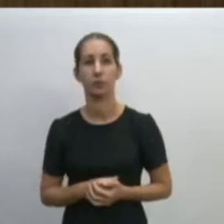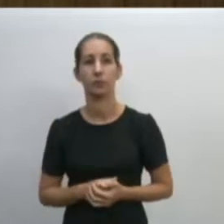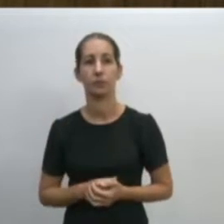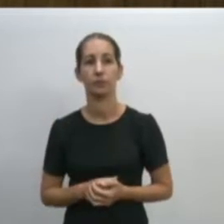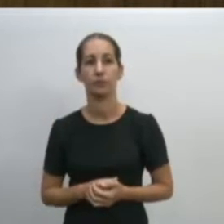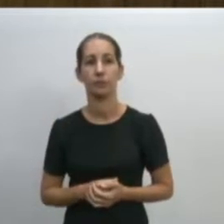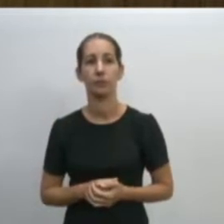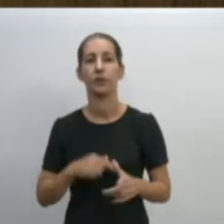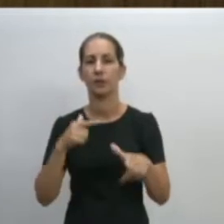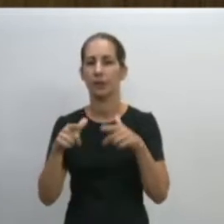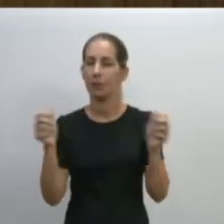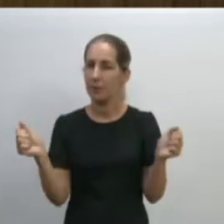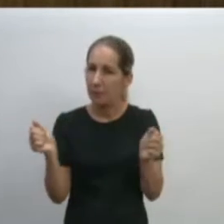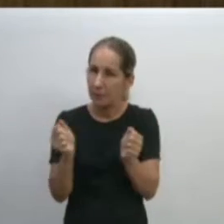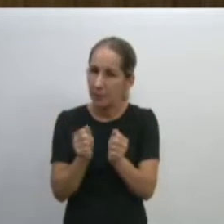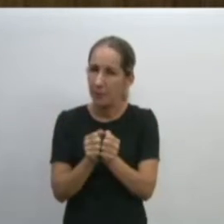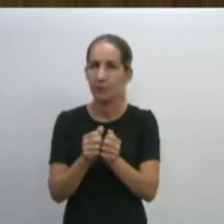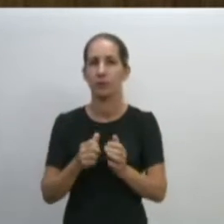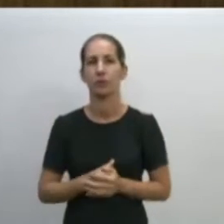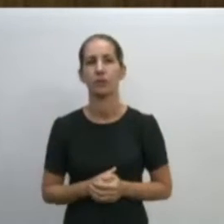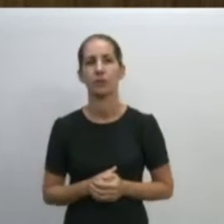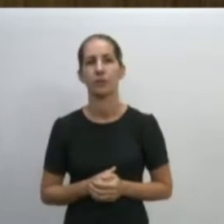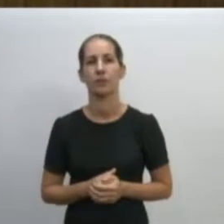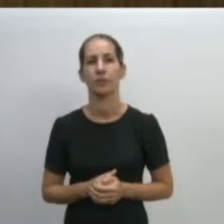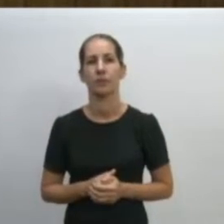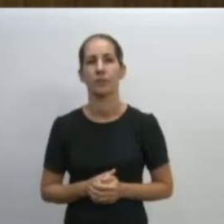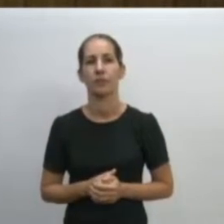ter esse papel mais de perto dentro